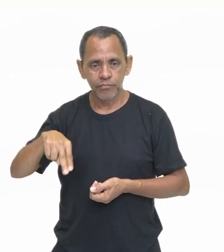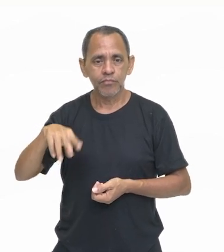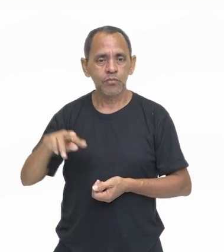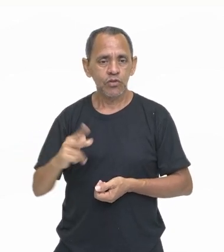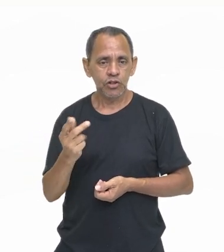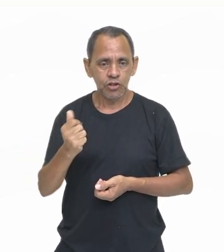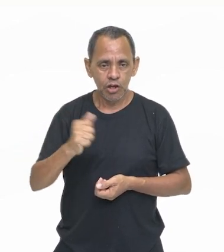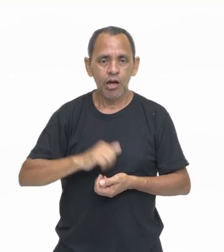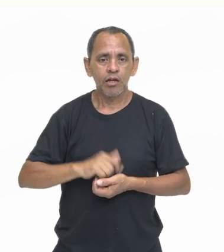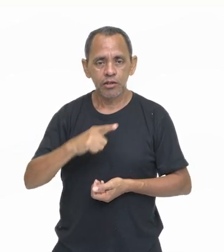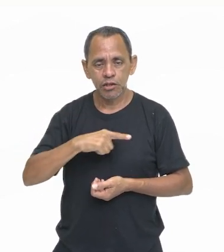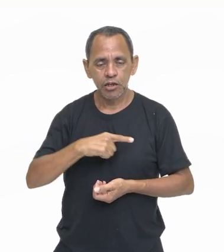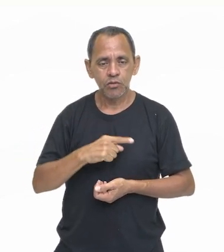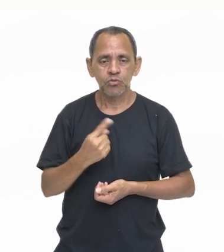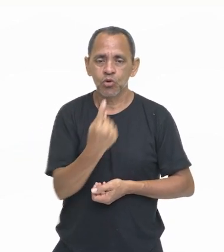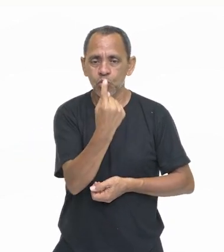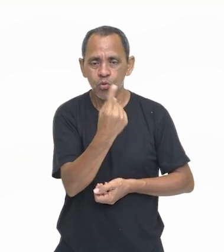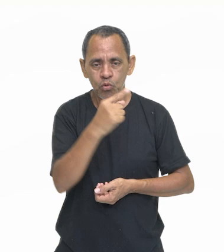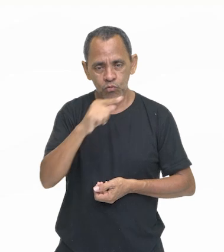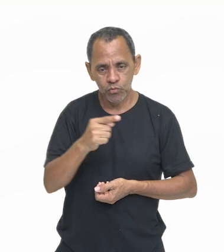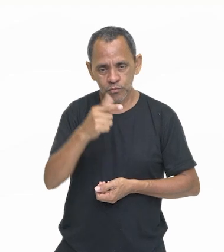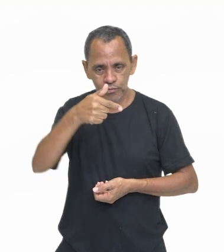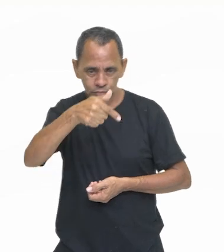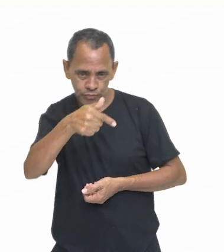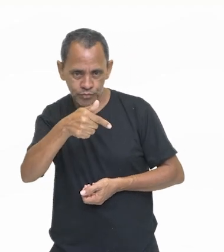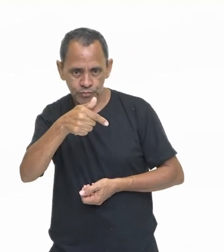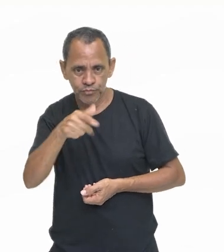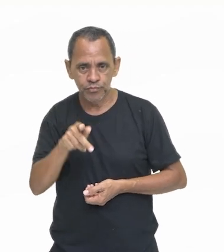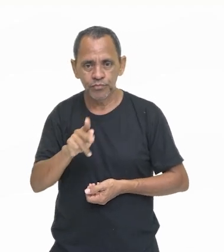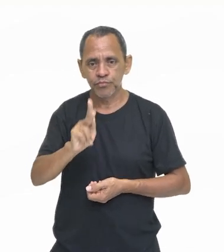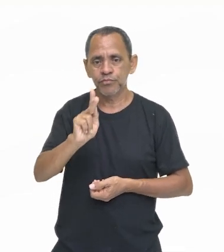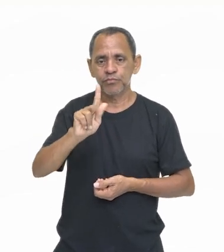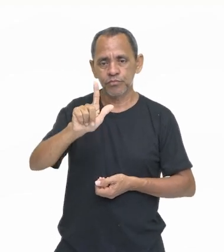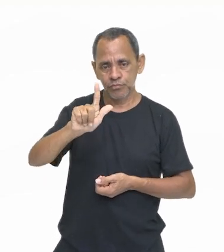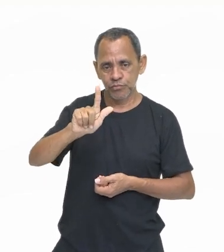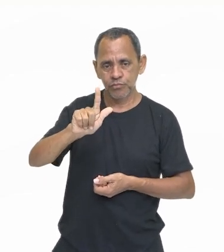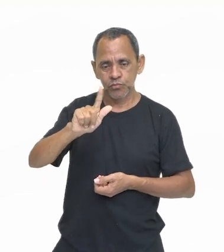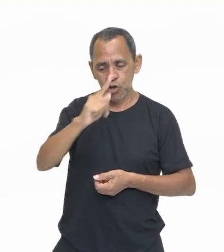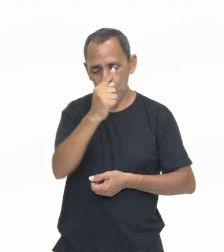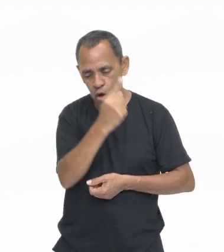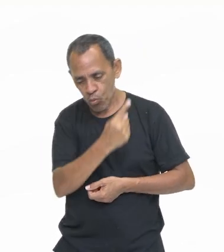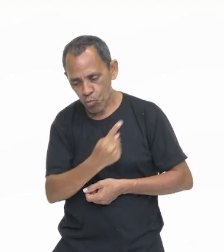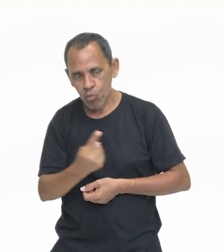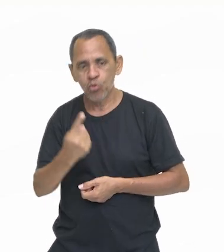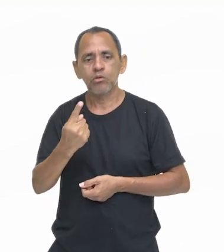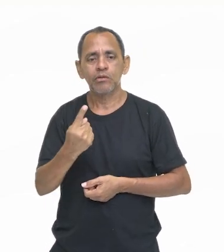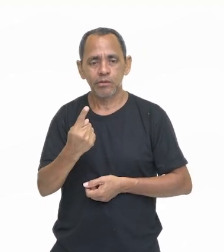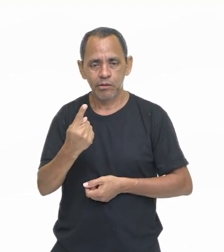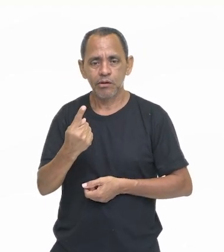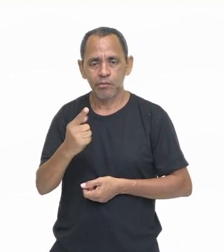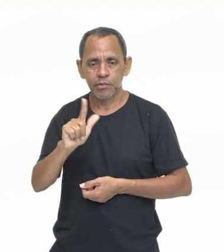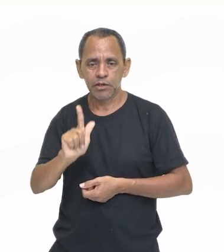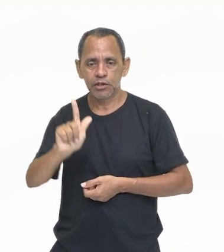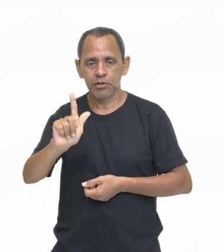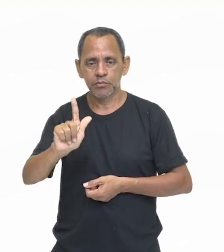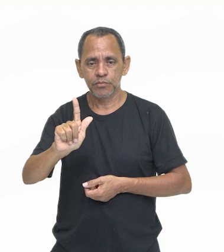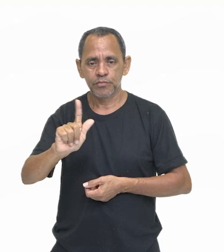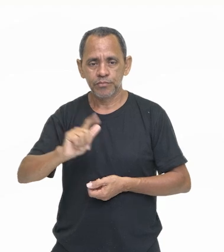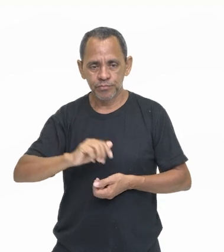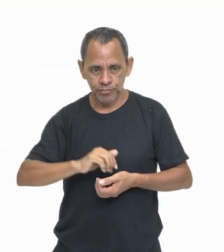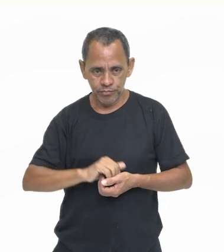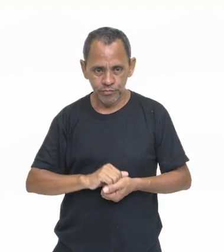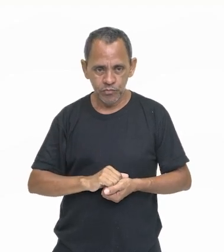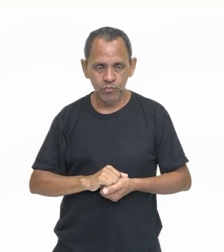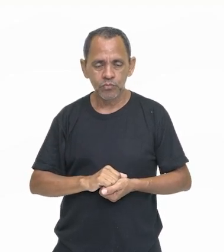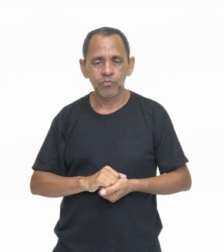aqui 1,7 kg. E você quer transformar esse 1,7 para grama. Atenção, vou multiplicar